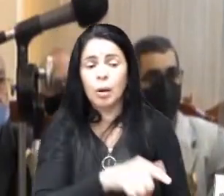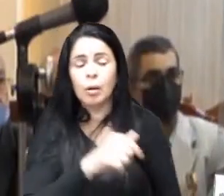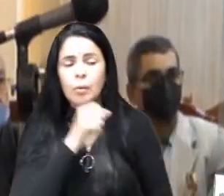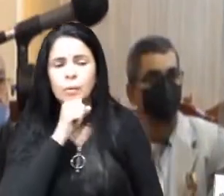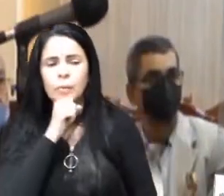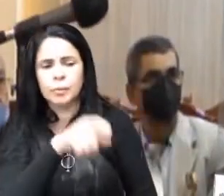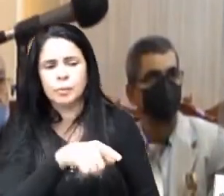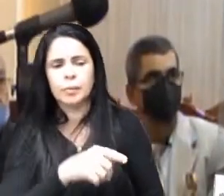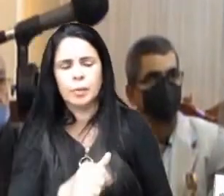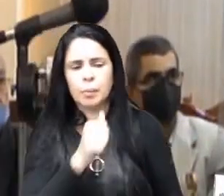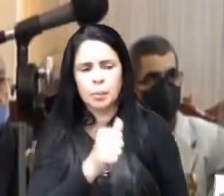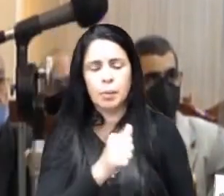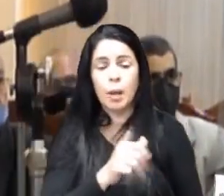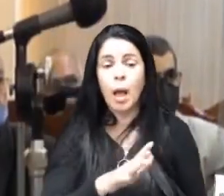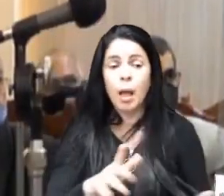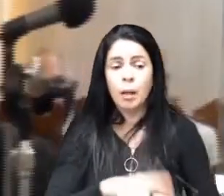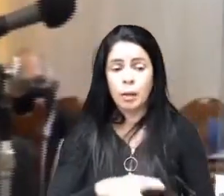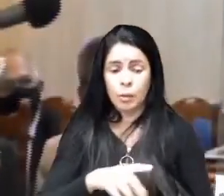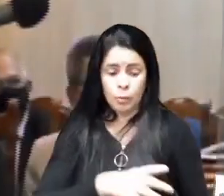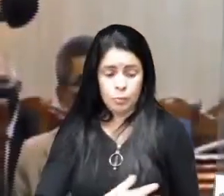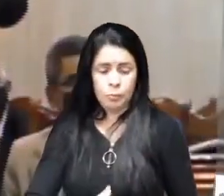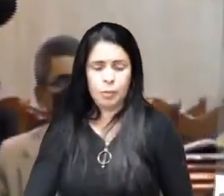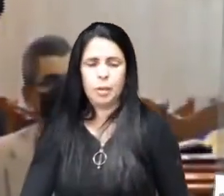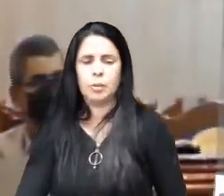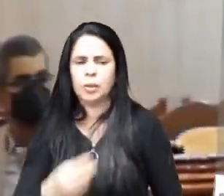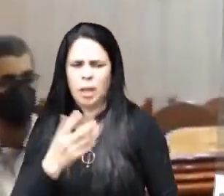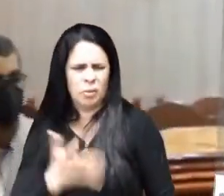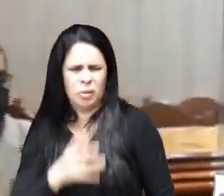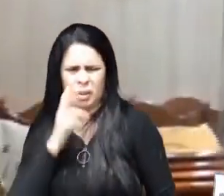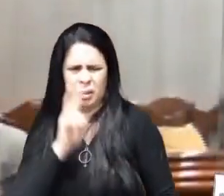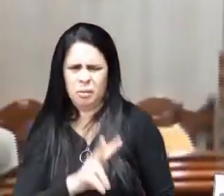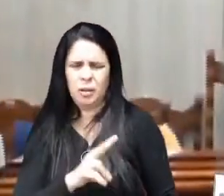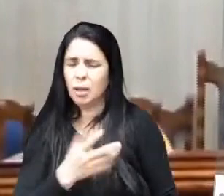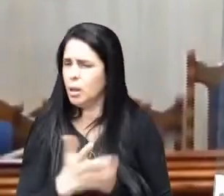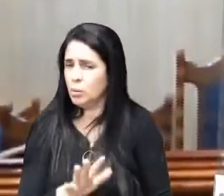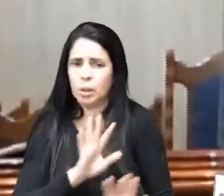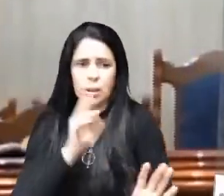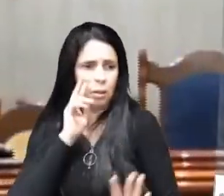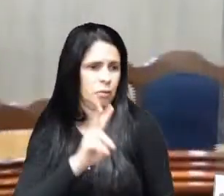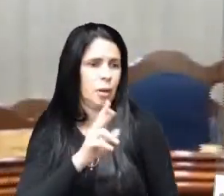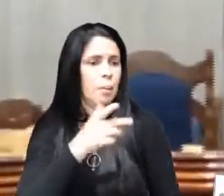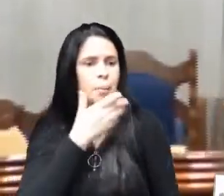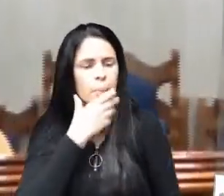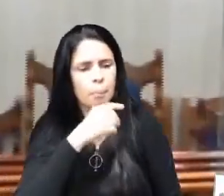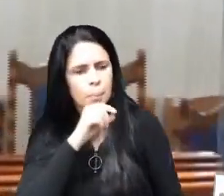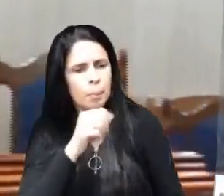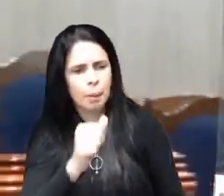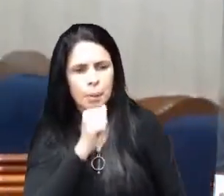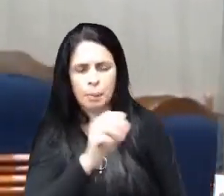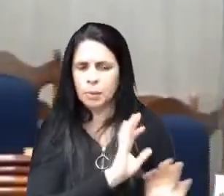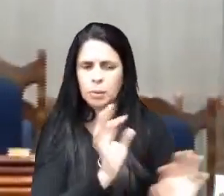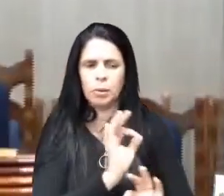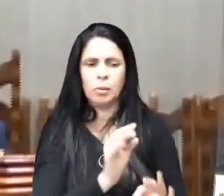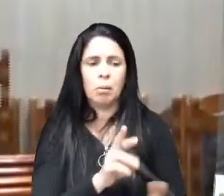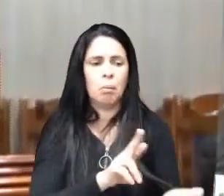embriagado aí, os filhos pegaram a capa, não quero nem ver, eu não quero nem ver, eu não quero nem